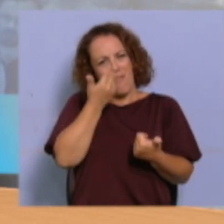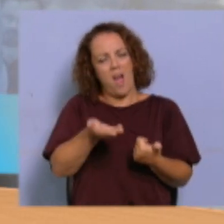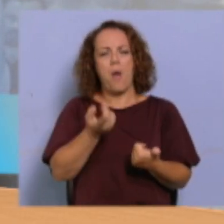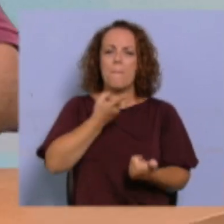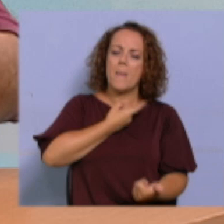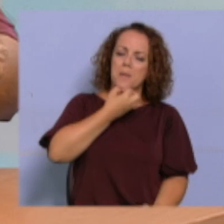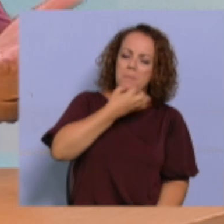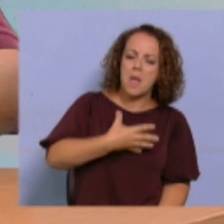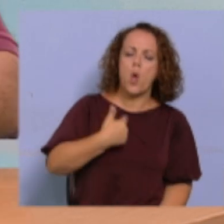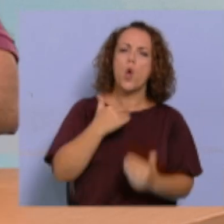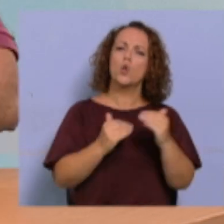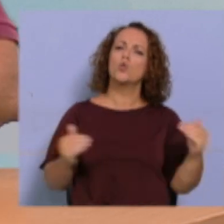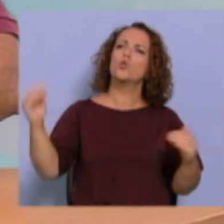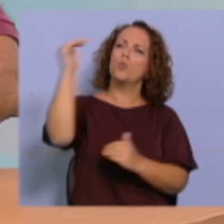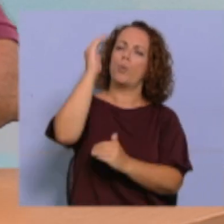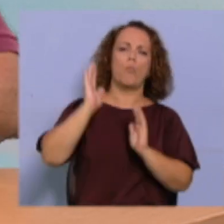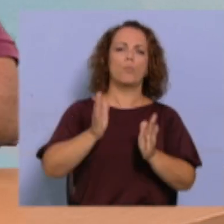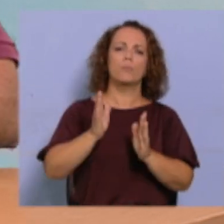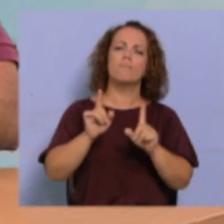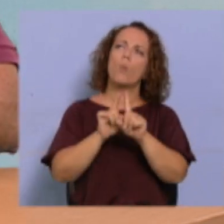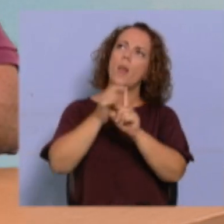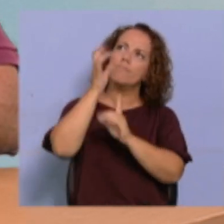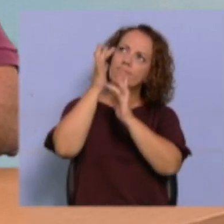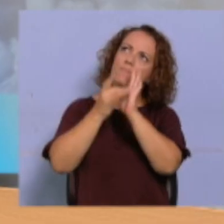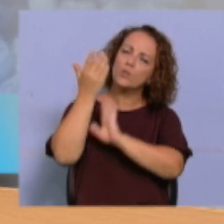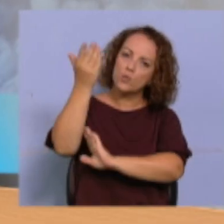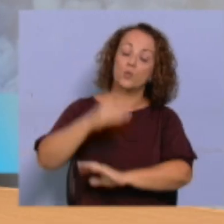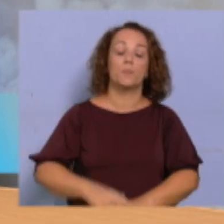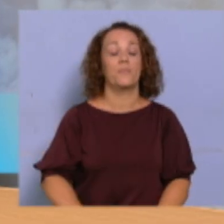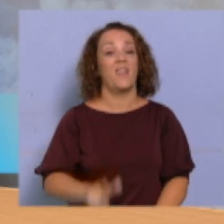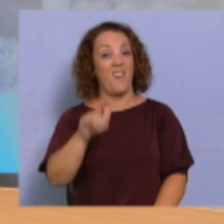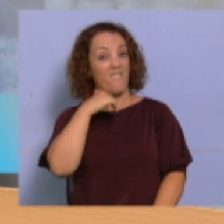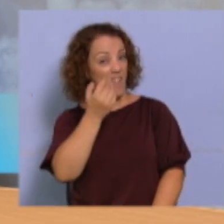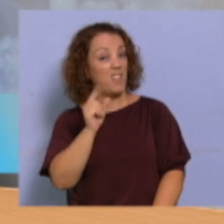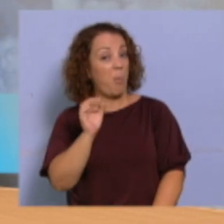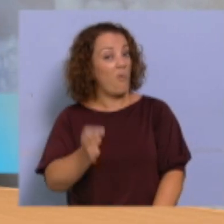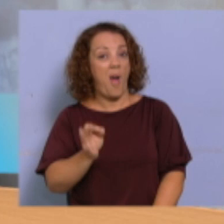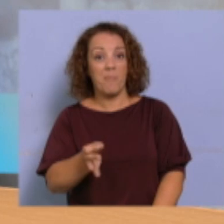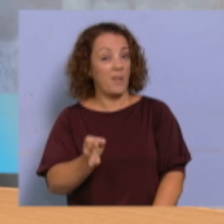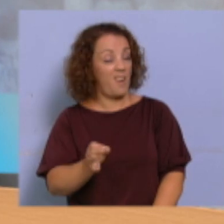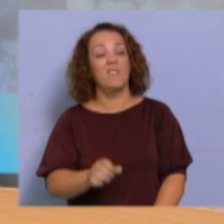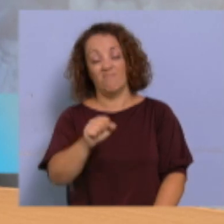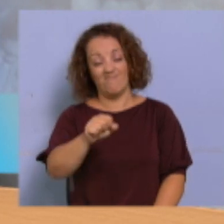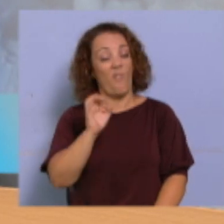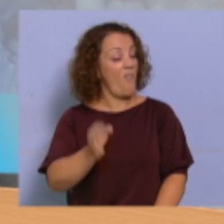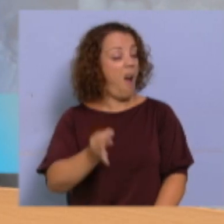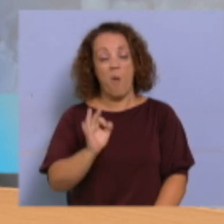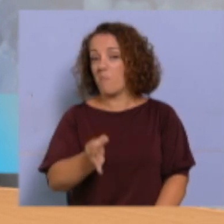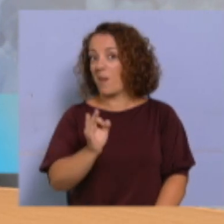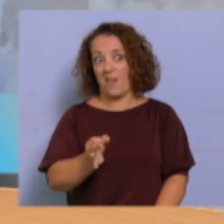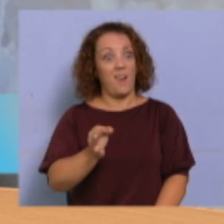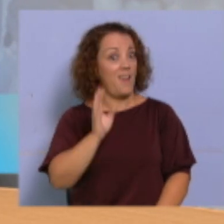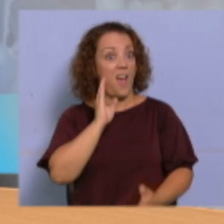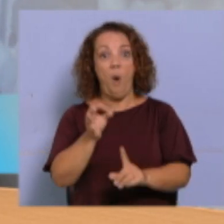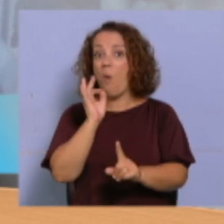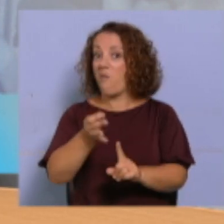não querer ser superior e pôr-se ao serviço dos outros como Jesus. É feio, acredito que vale a pouca pena, não é? Vale muito pouca pena. Lá está, deixa-me terminar. Não